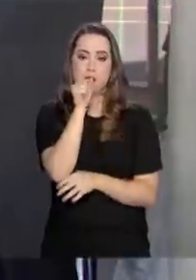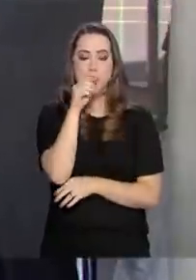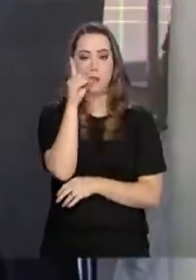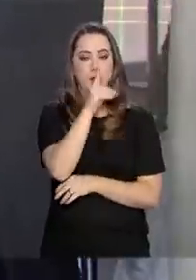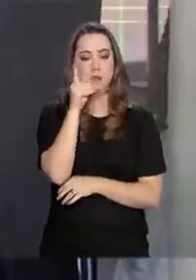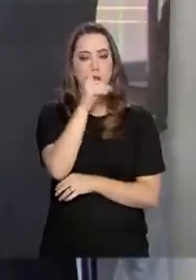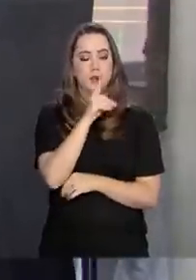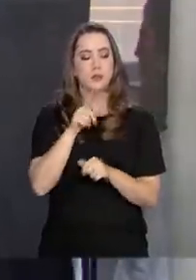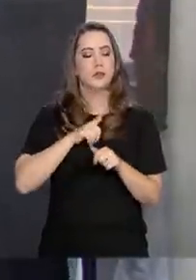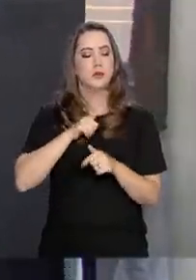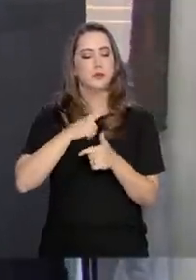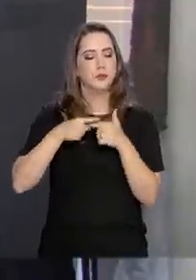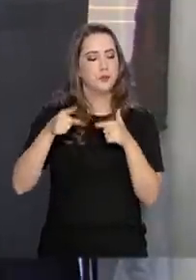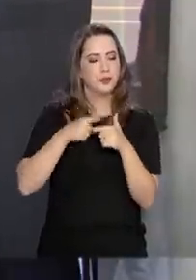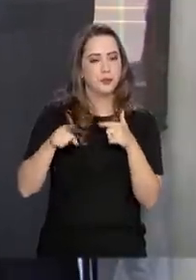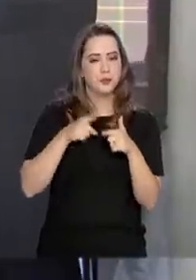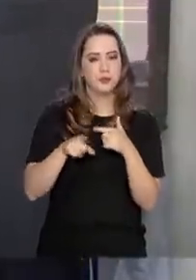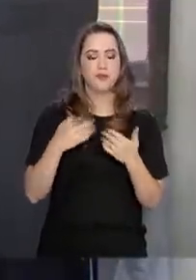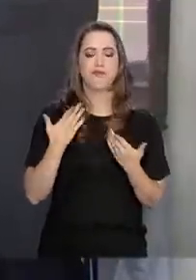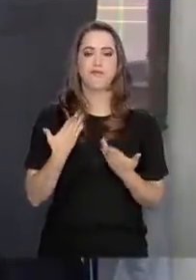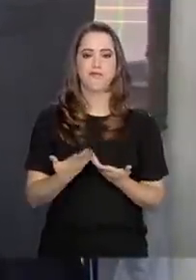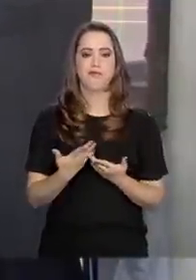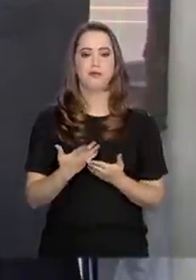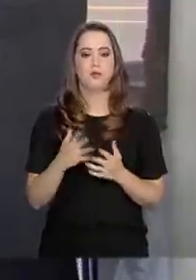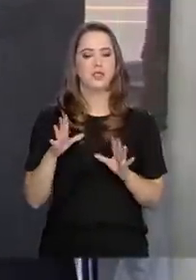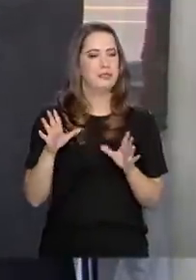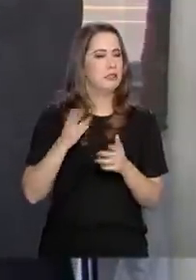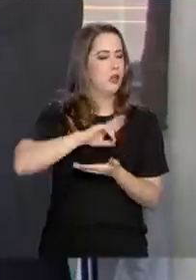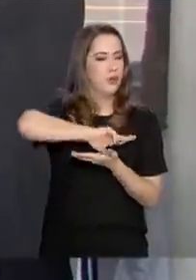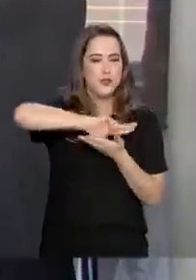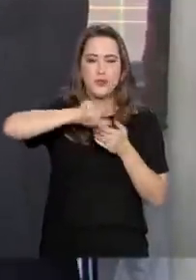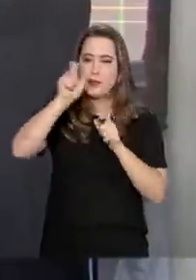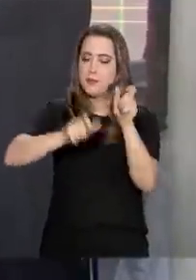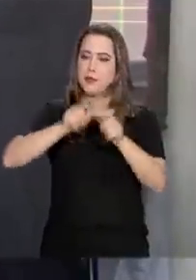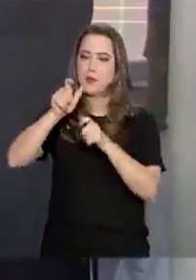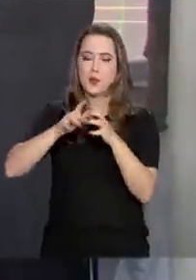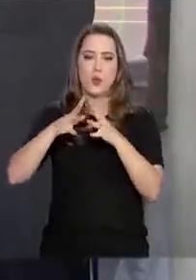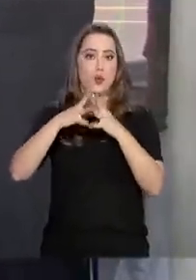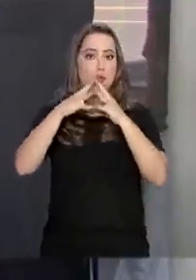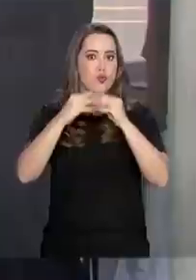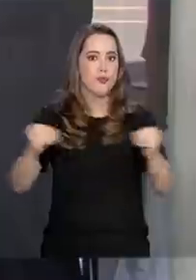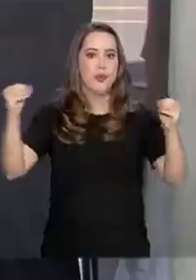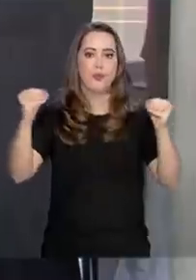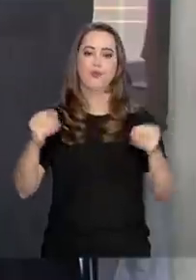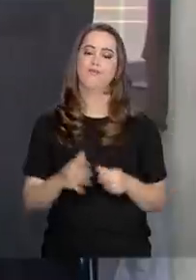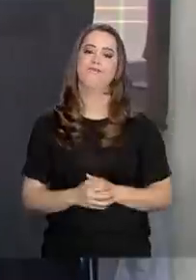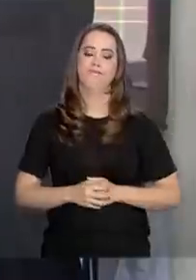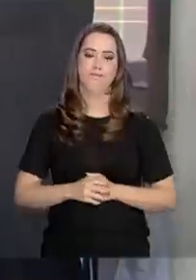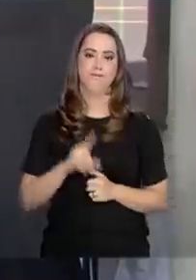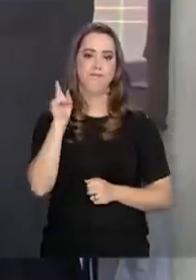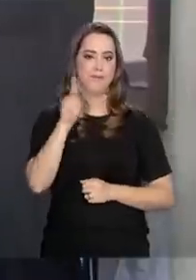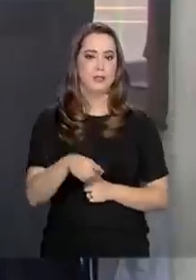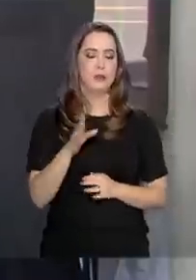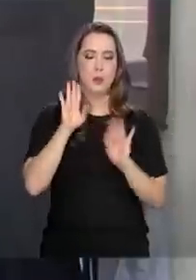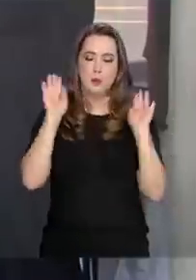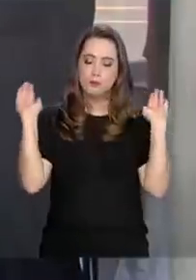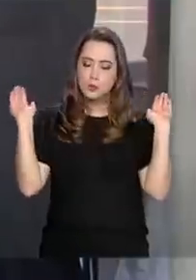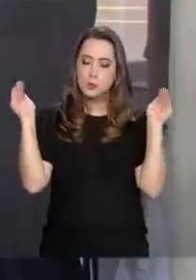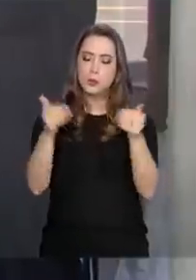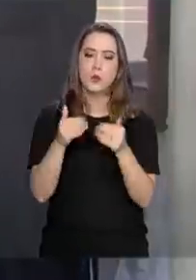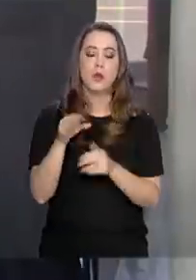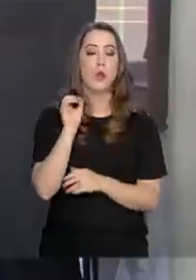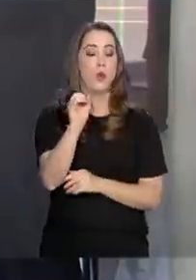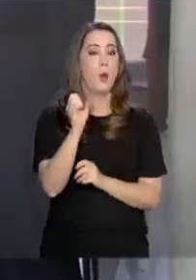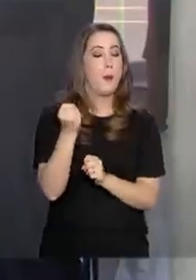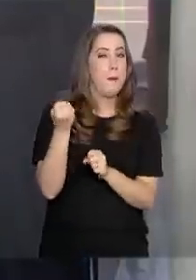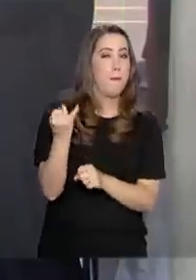aí um desastre que soma centenas de desaparecidos. Essa é uma prioridade número